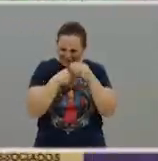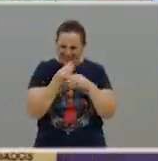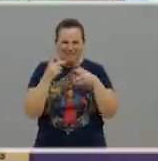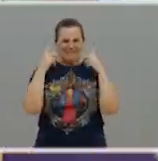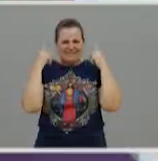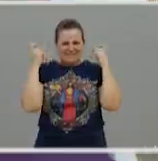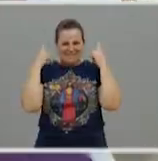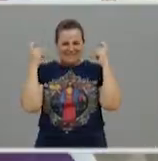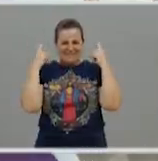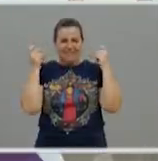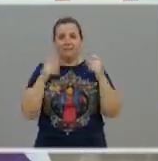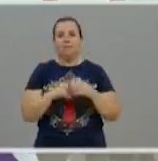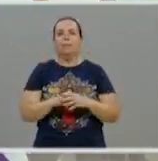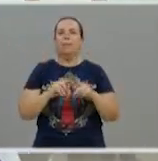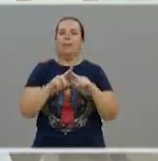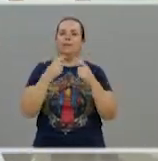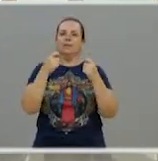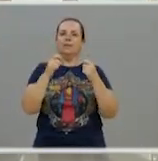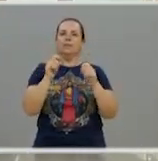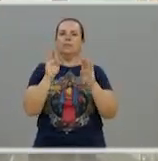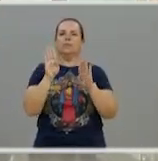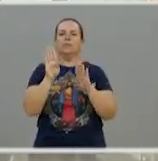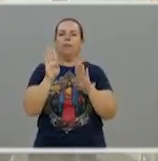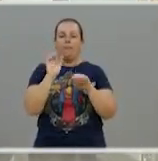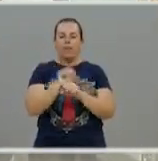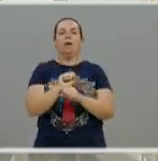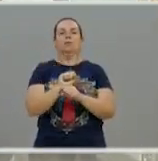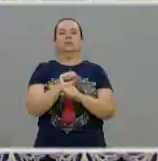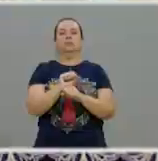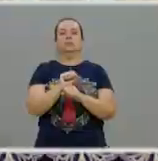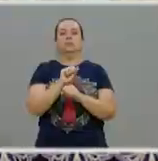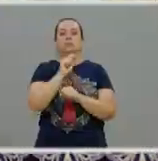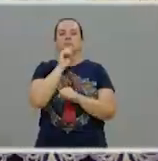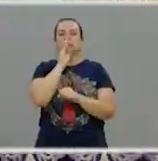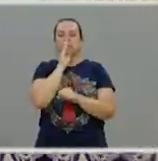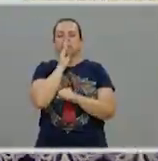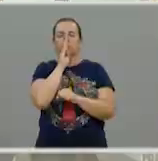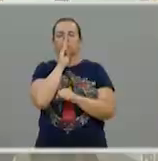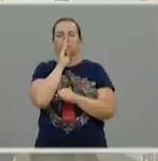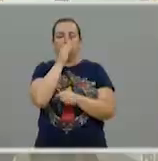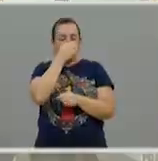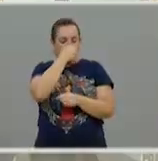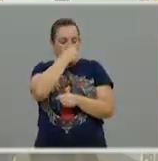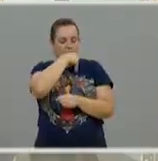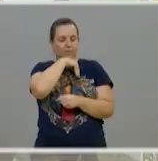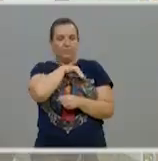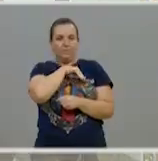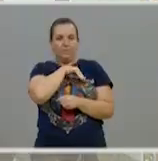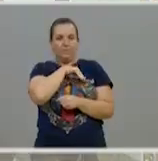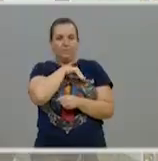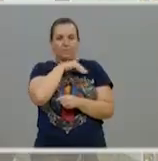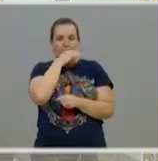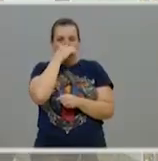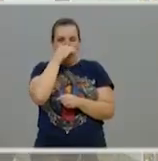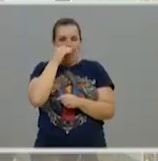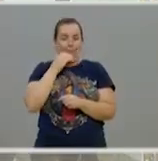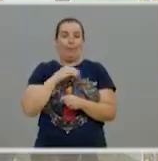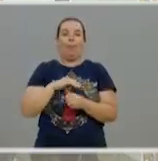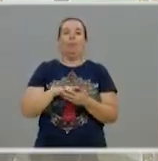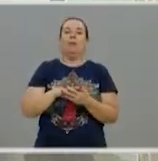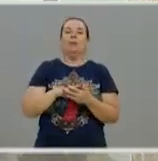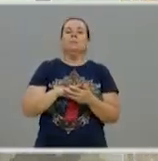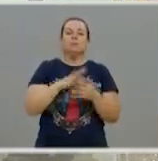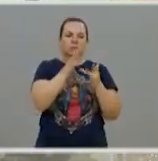silenciar interno. Quando Jesus, Tiago, Pedro, João vão fazer uma experiência de oração, por que subiram no